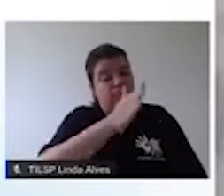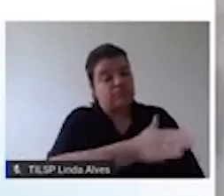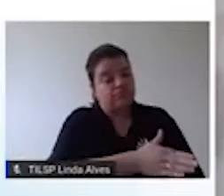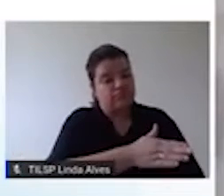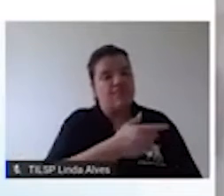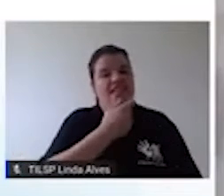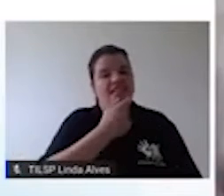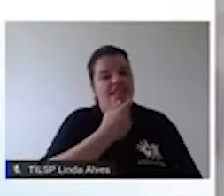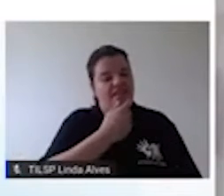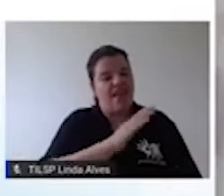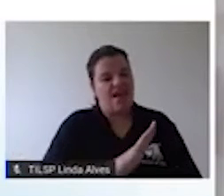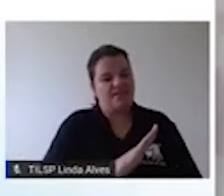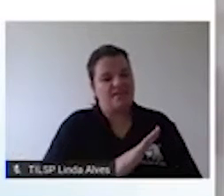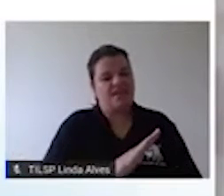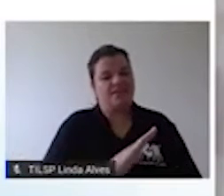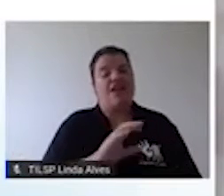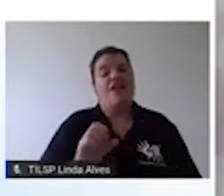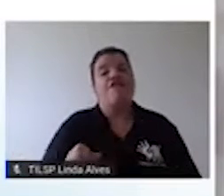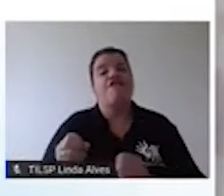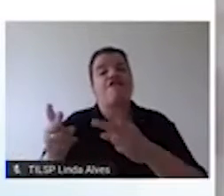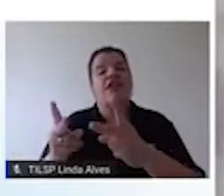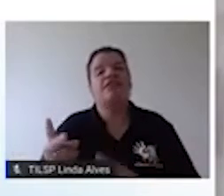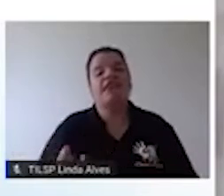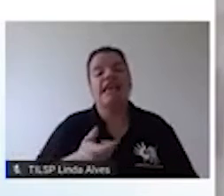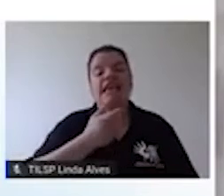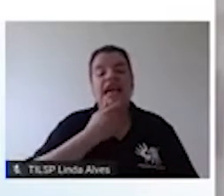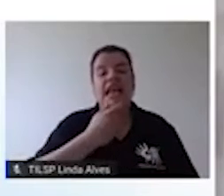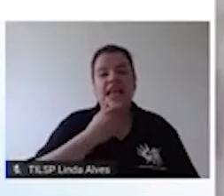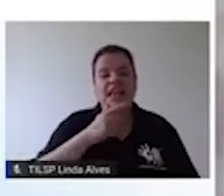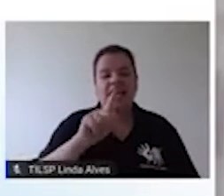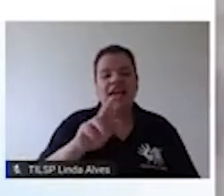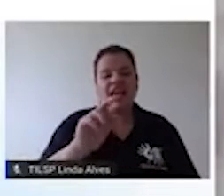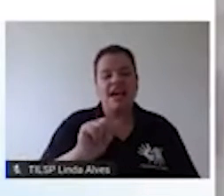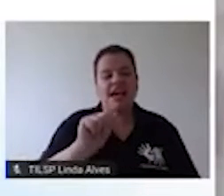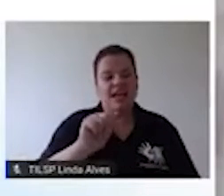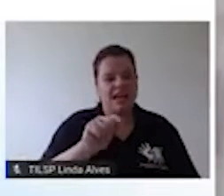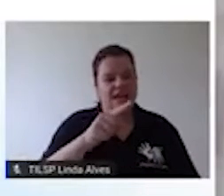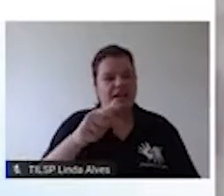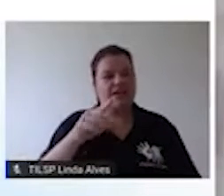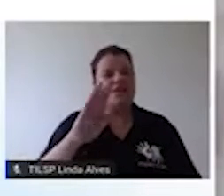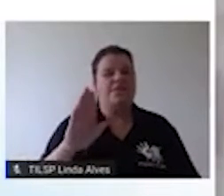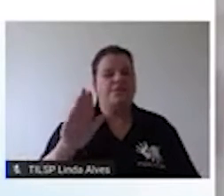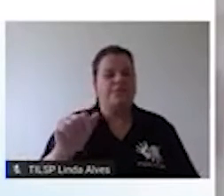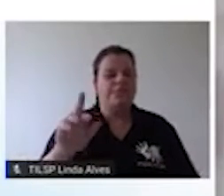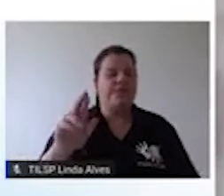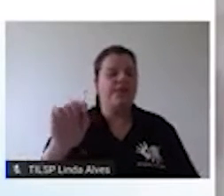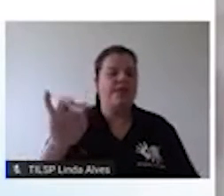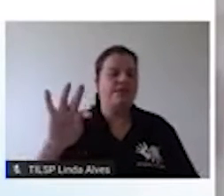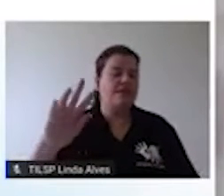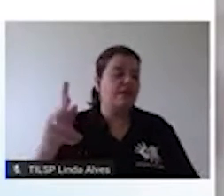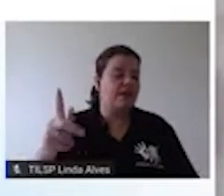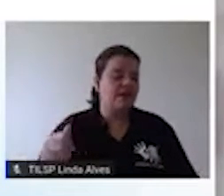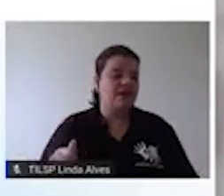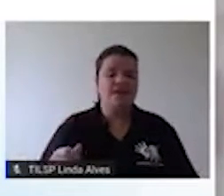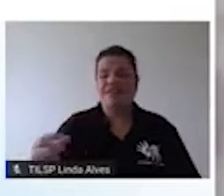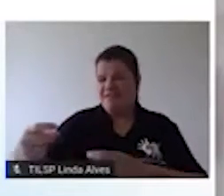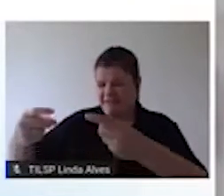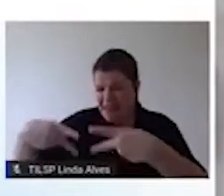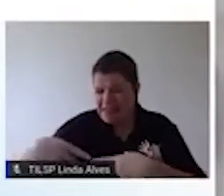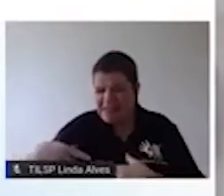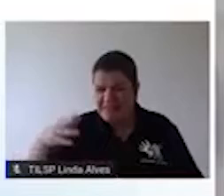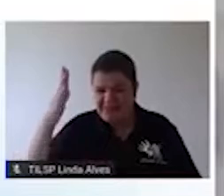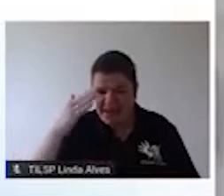inglês. Vende para a Grã-Bretanha, que também fala inglês. Vende para os aliados preferenciais, mas não vai ter